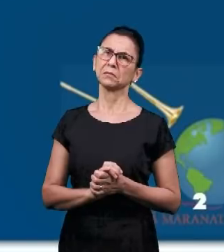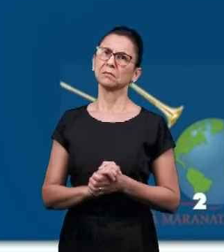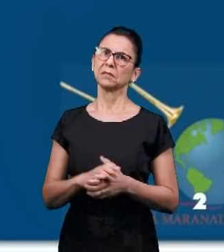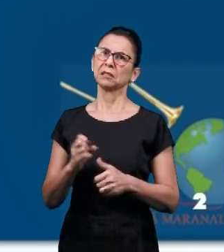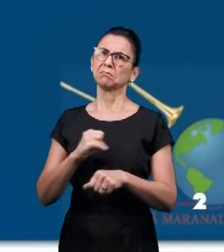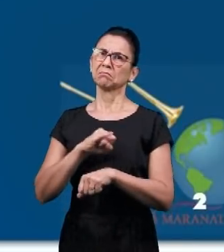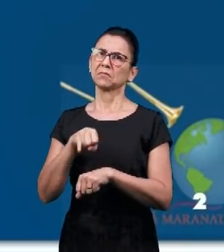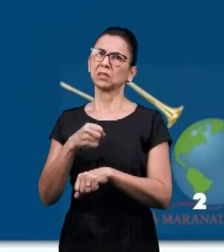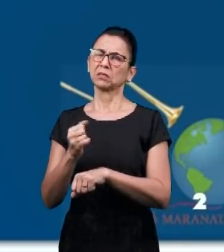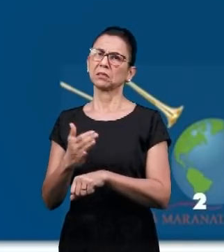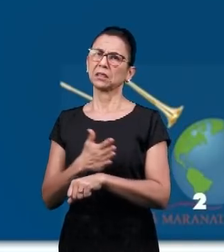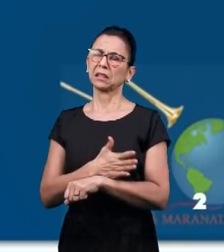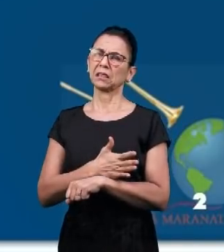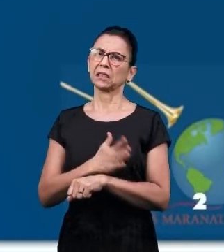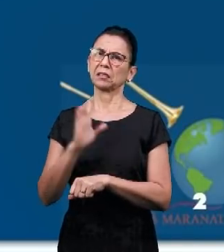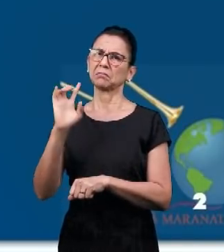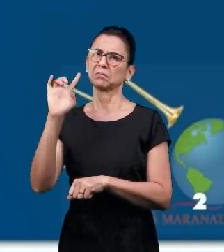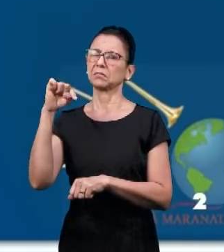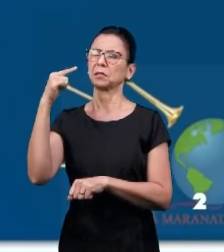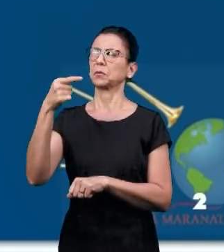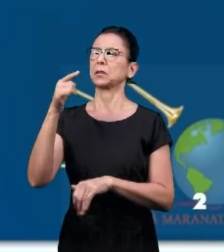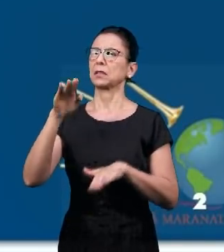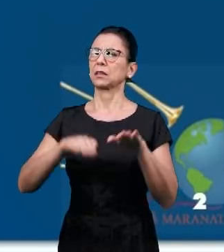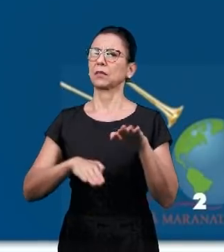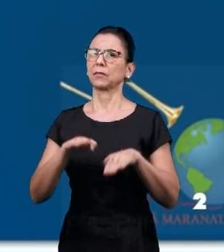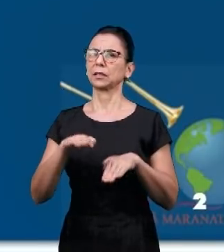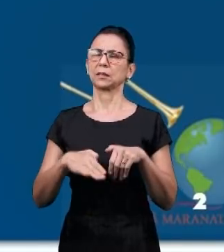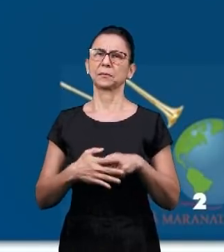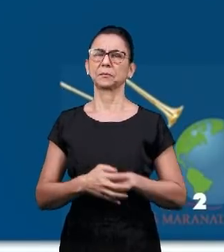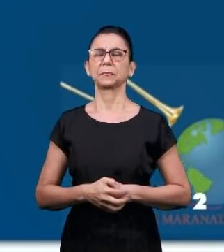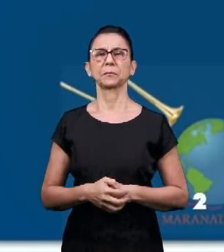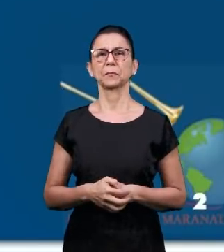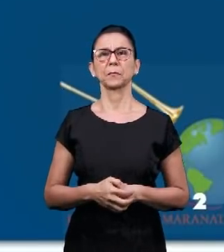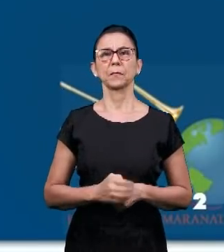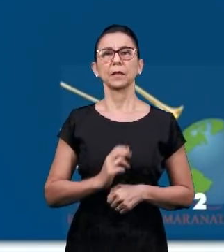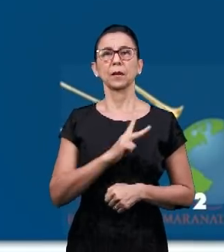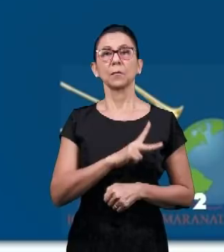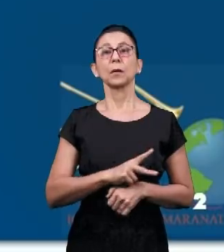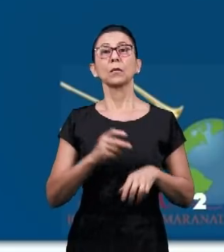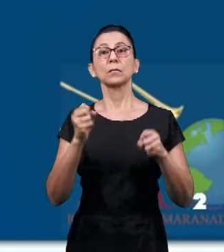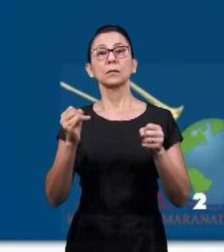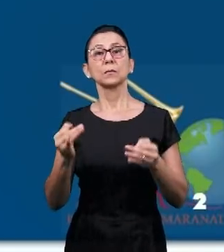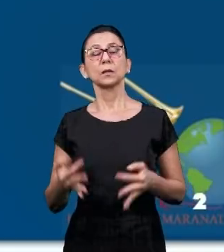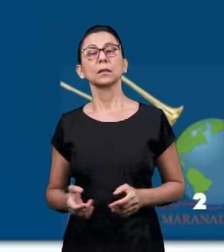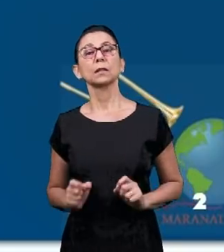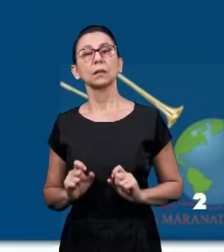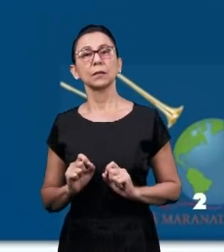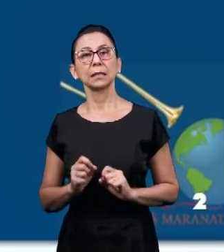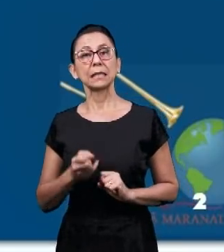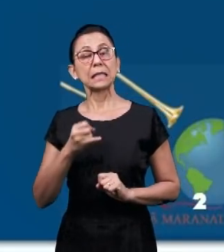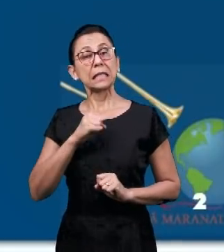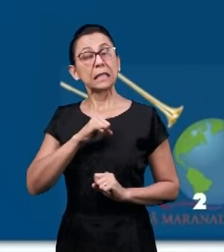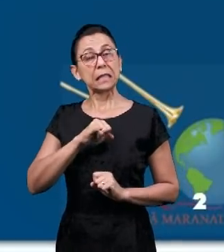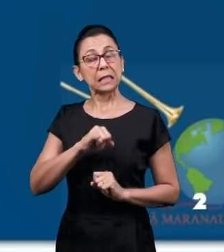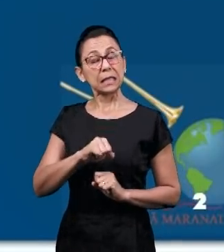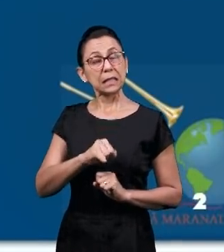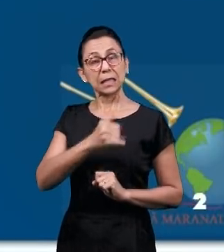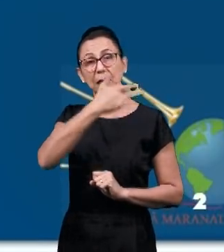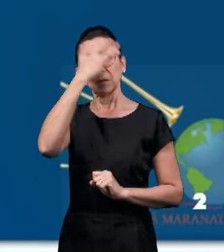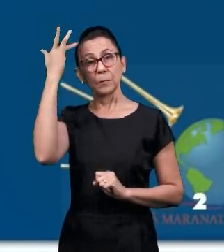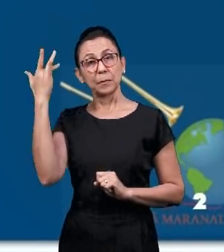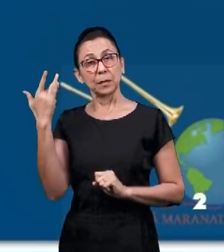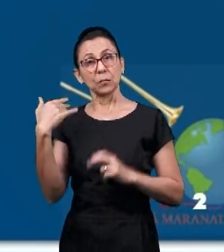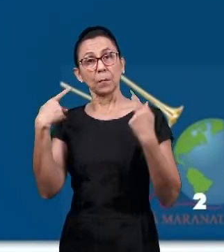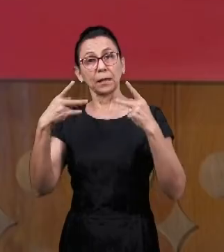engano. Talvez. Mas vamos lá. O que Paulo diz? Paulo diz o seguinte: se alguém pregar evangelho